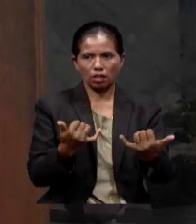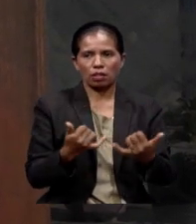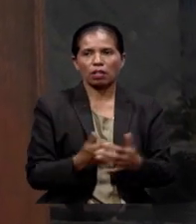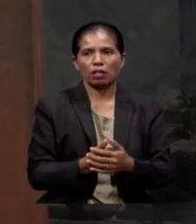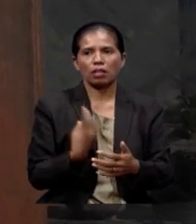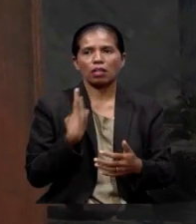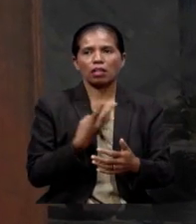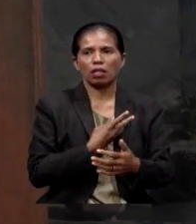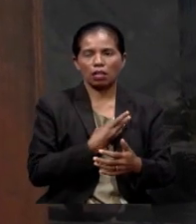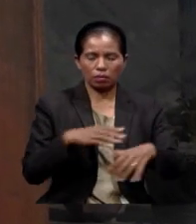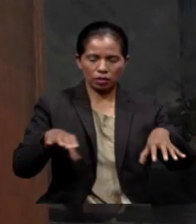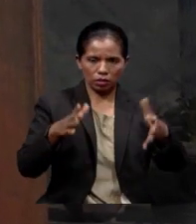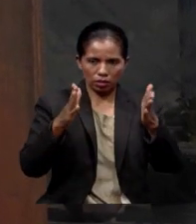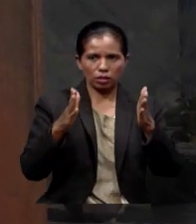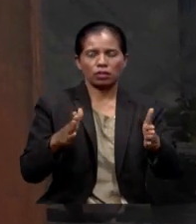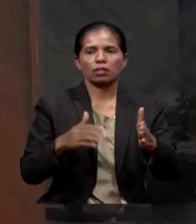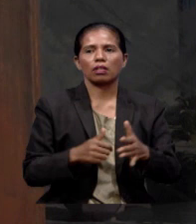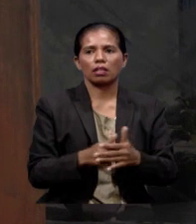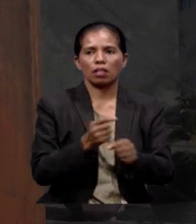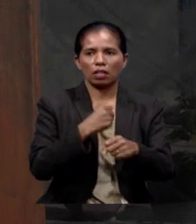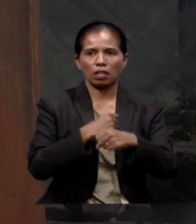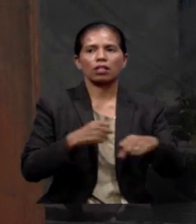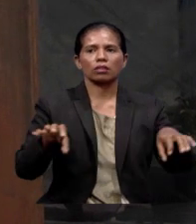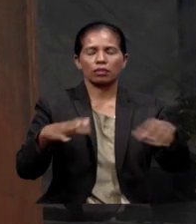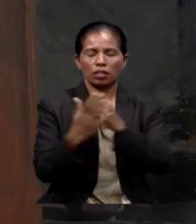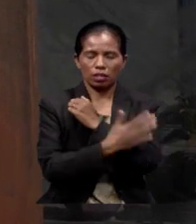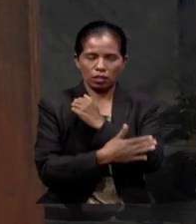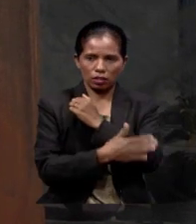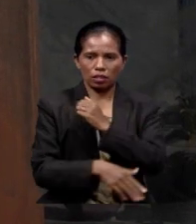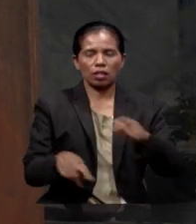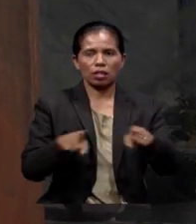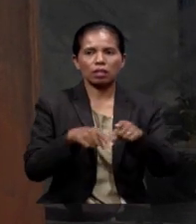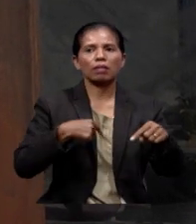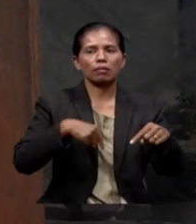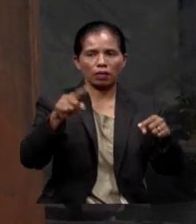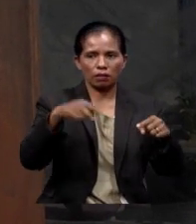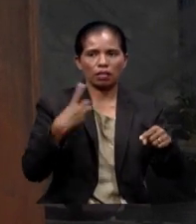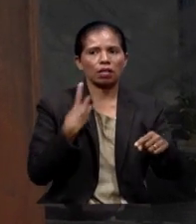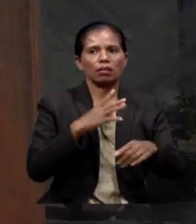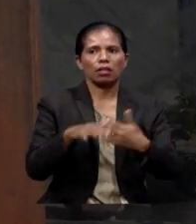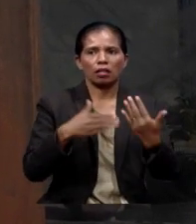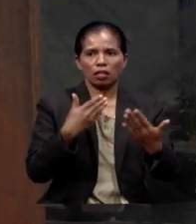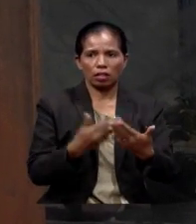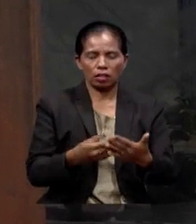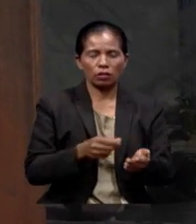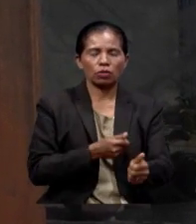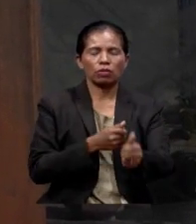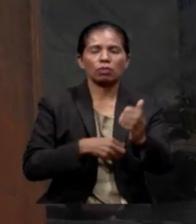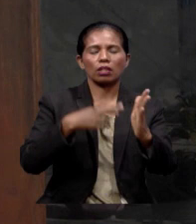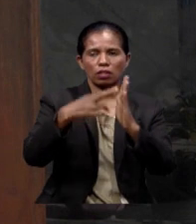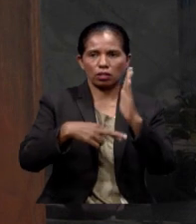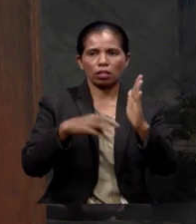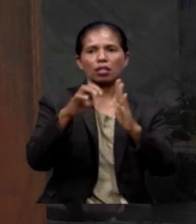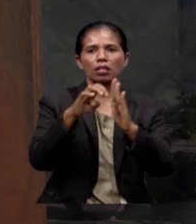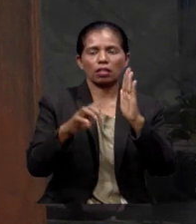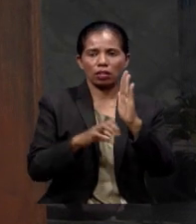hanesa ami si general worker halau serviço ia ra liu hanesa ba mai ida ne ami totu prince criteria ne bem ka estado